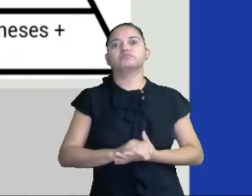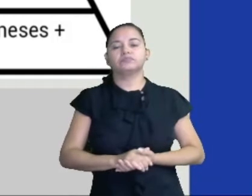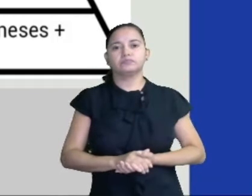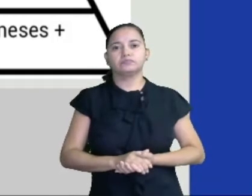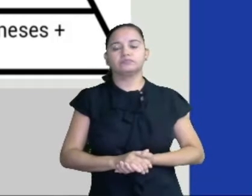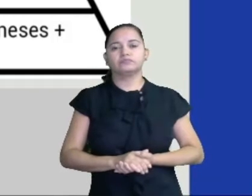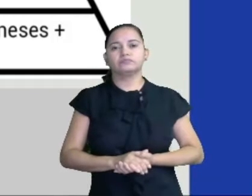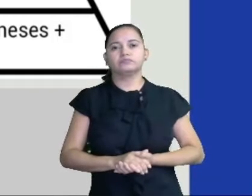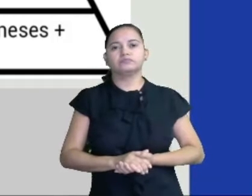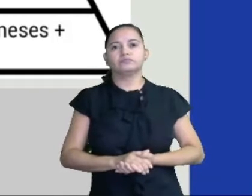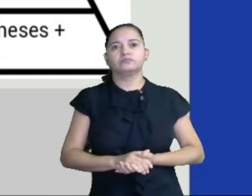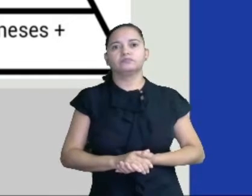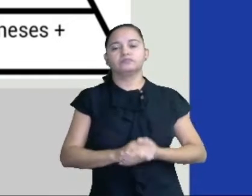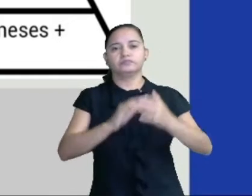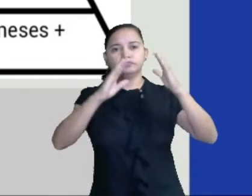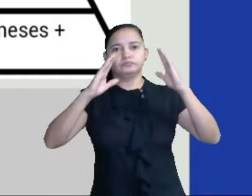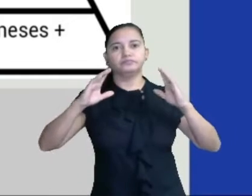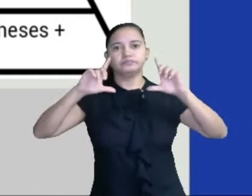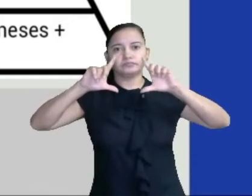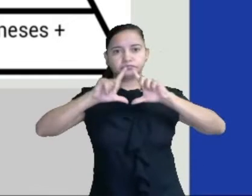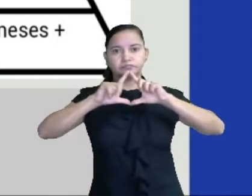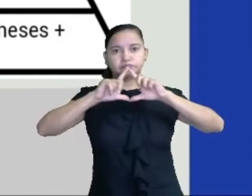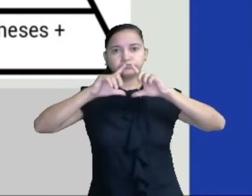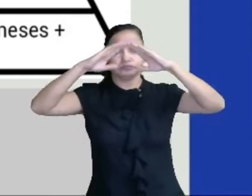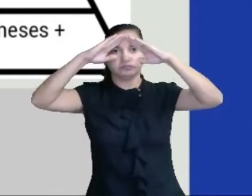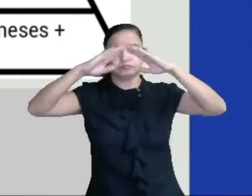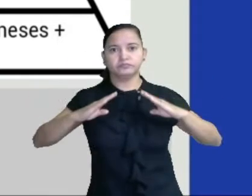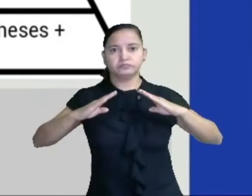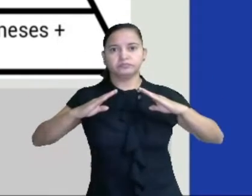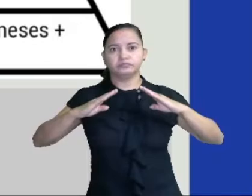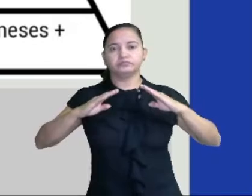esse espaço geográfico ali no Oriente, no